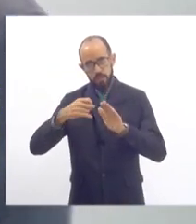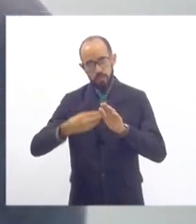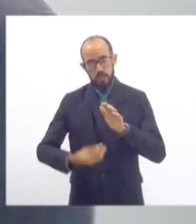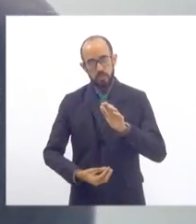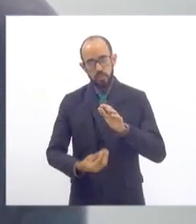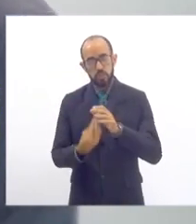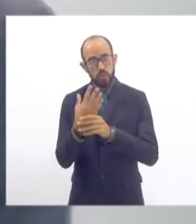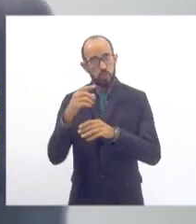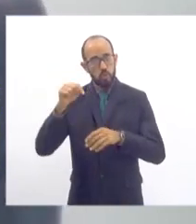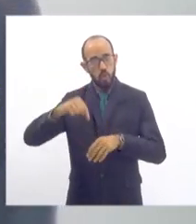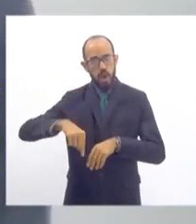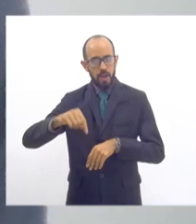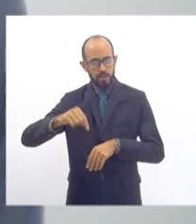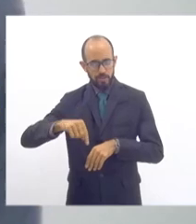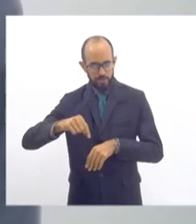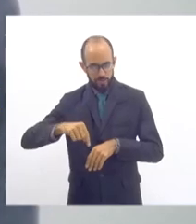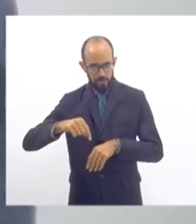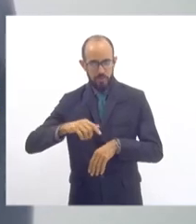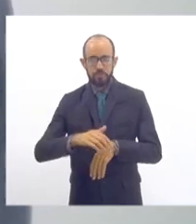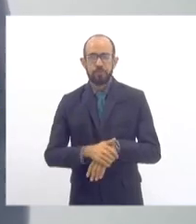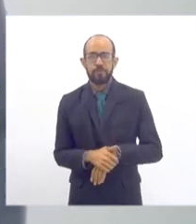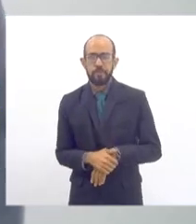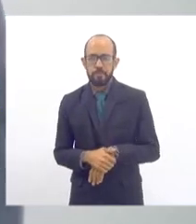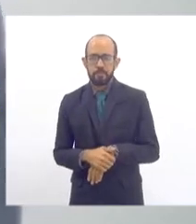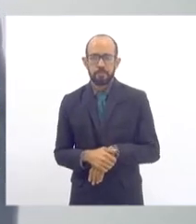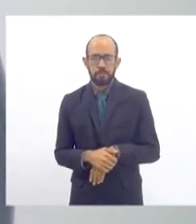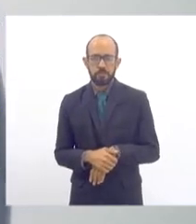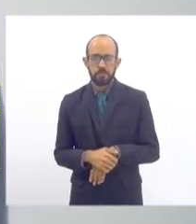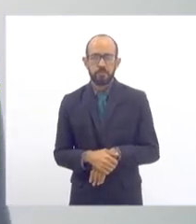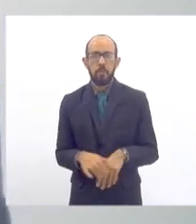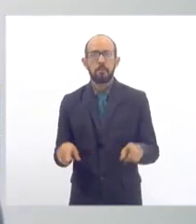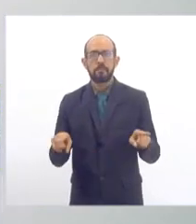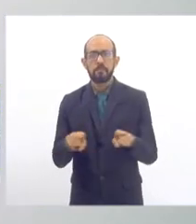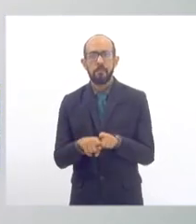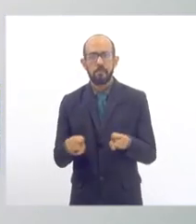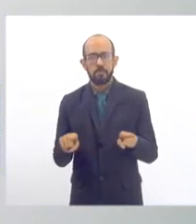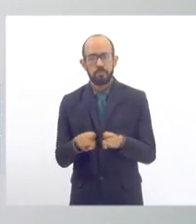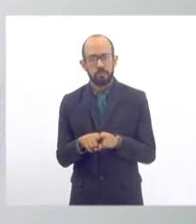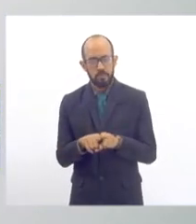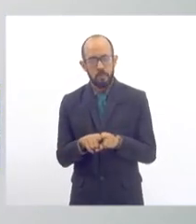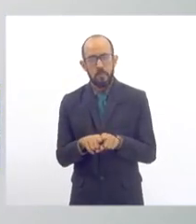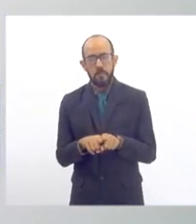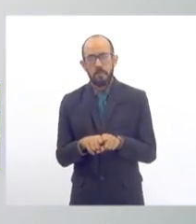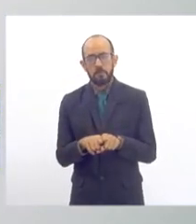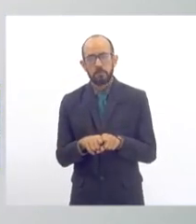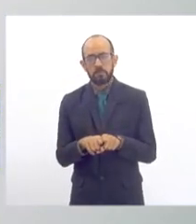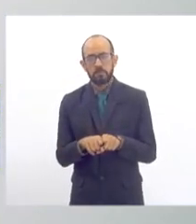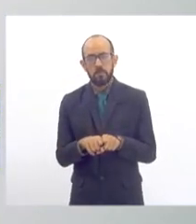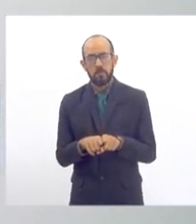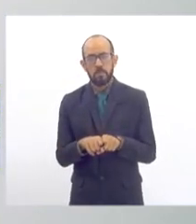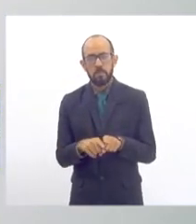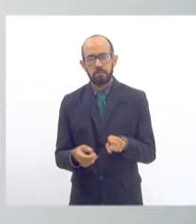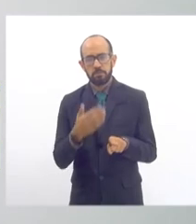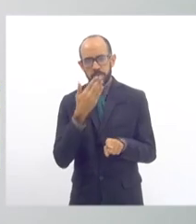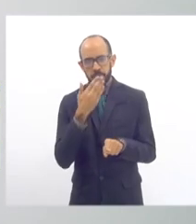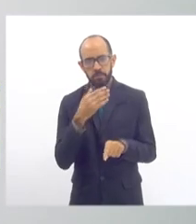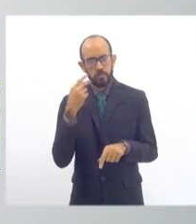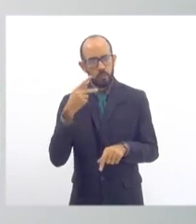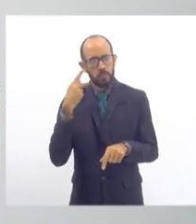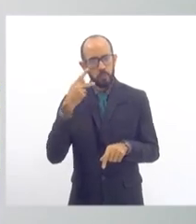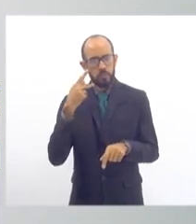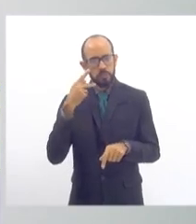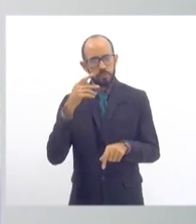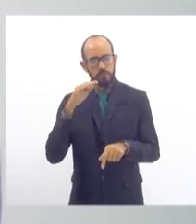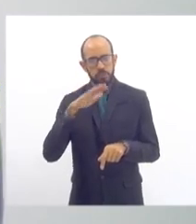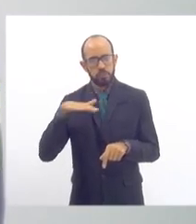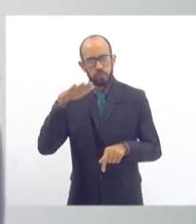dessa casa essa legislação. E vamos também solicitar à Procuradoria-Geral do Estado que